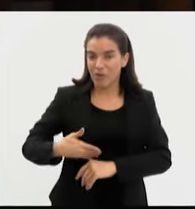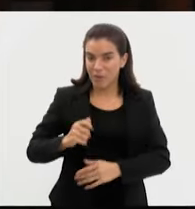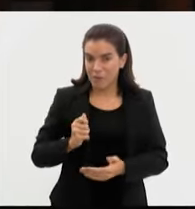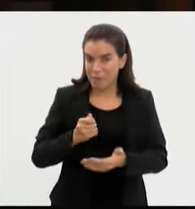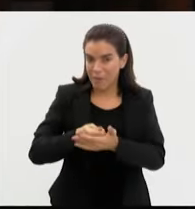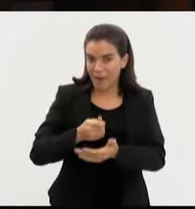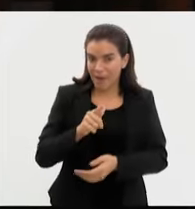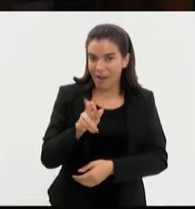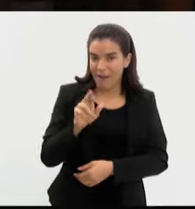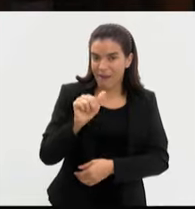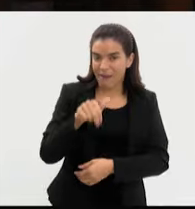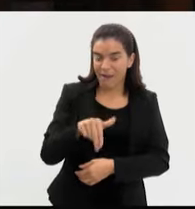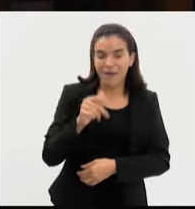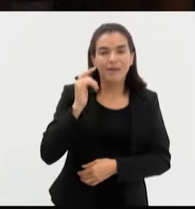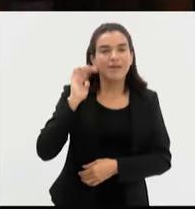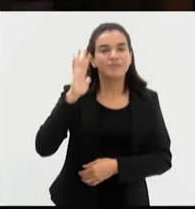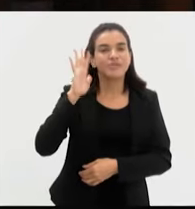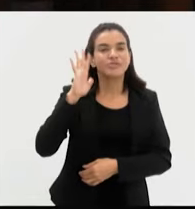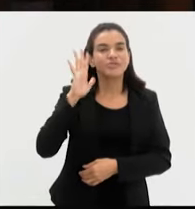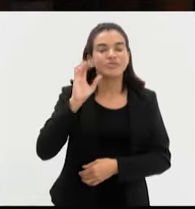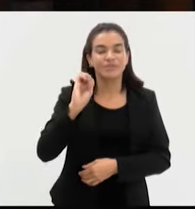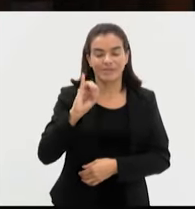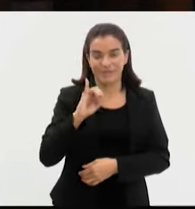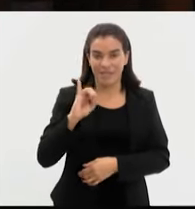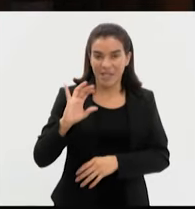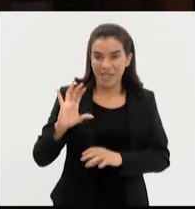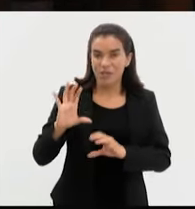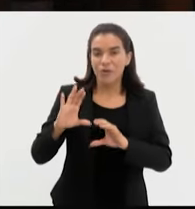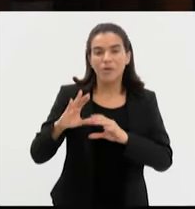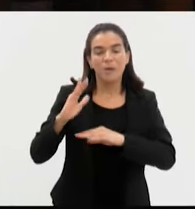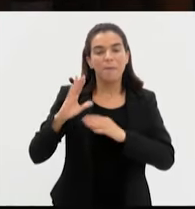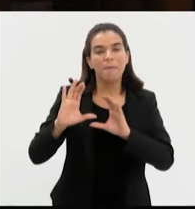imagina aseg do do Rio deeiro